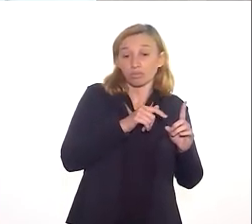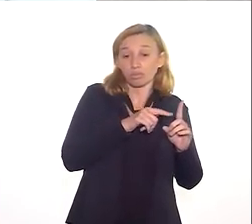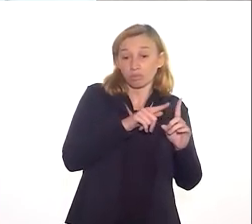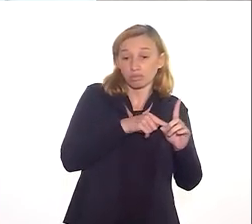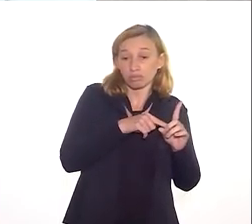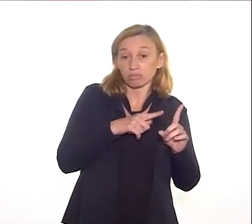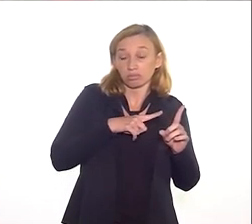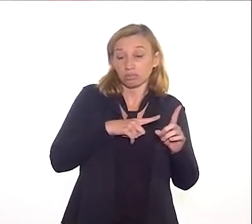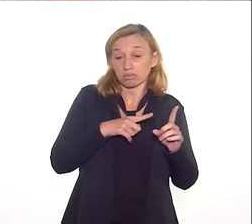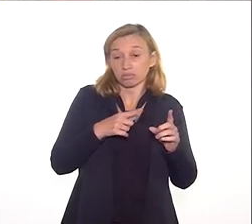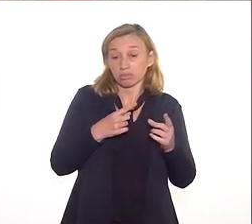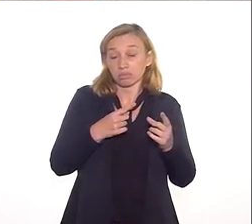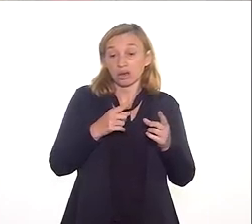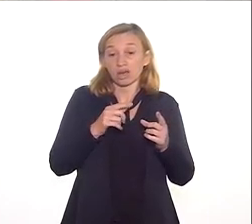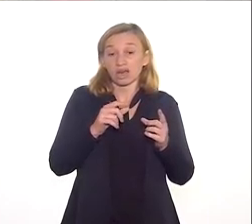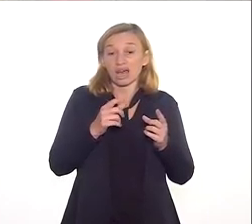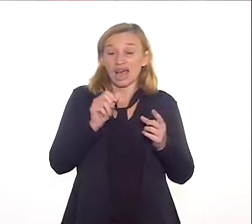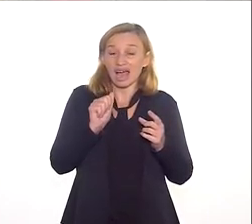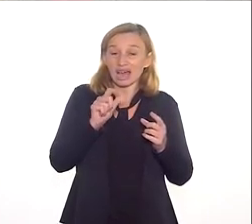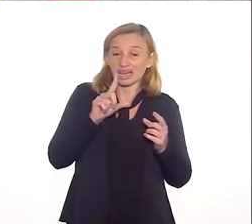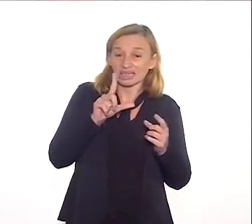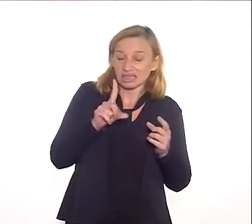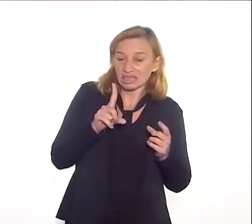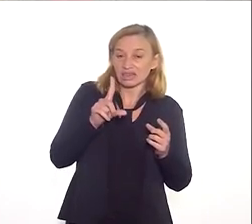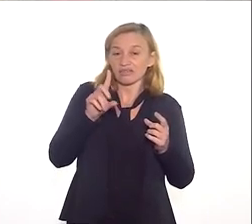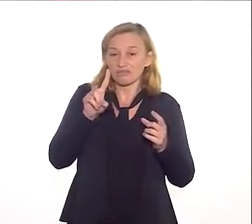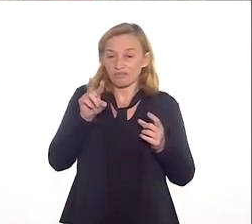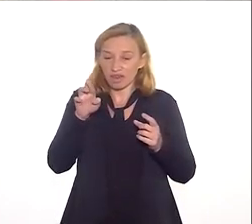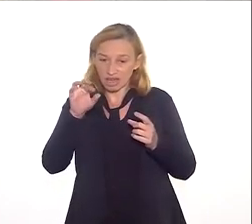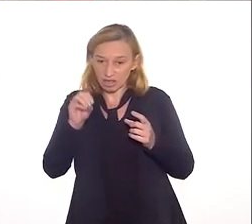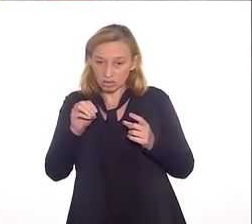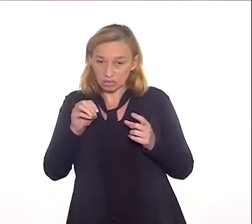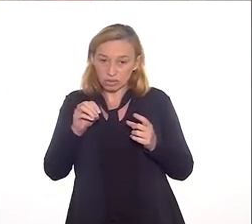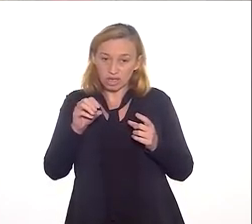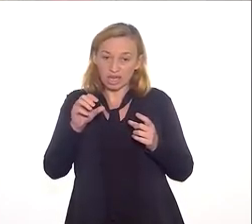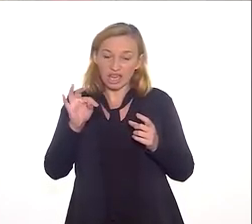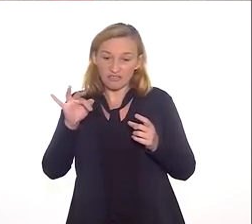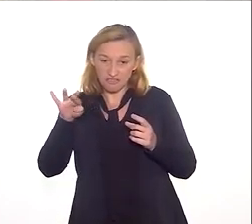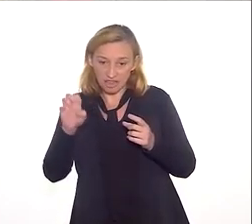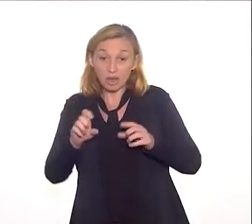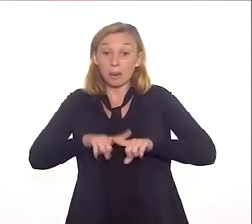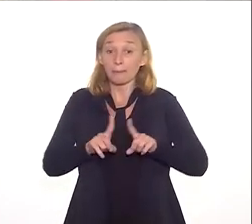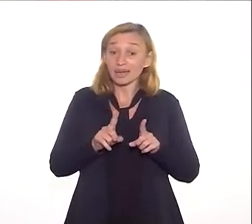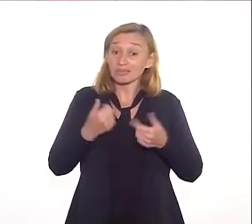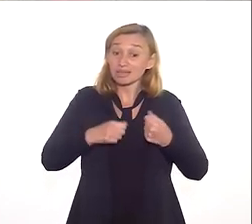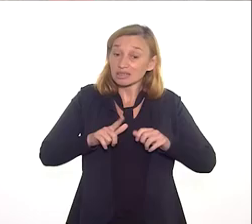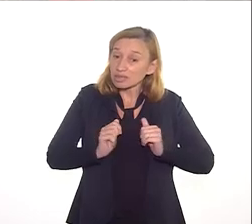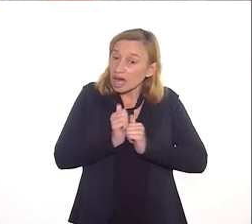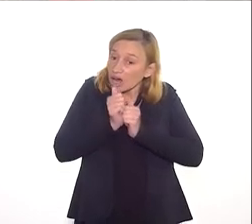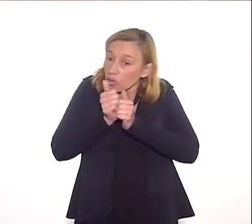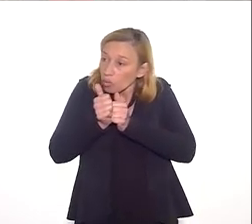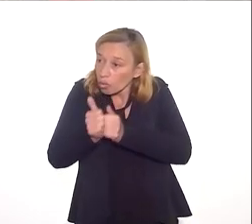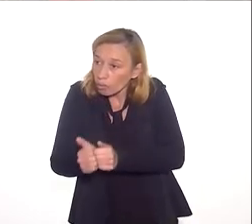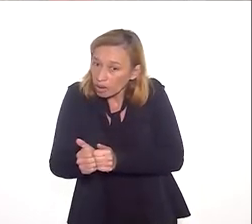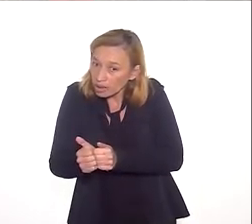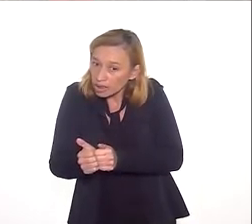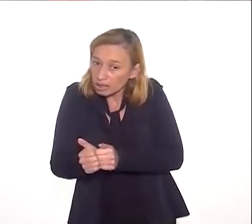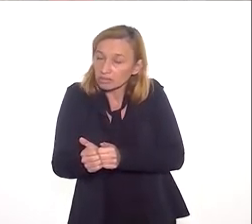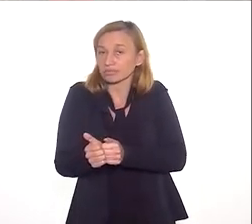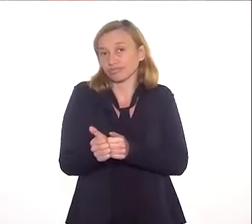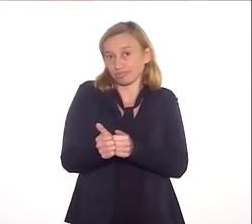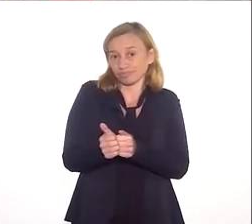efeito adverso. Mas é sempre importante que a gente acompanhe